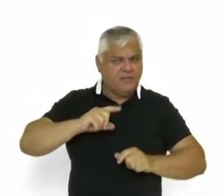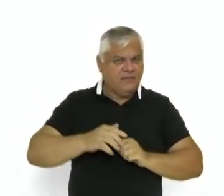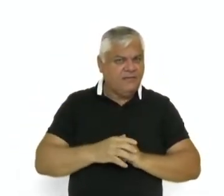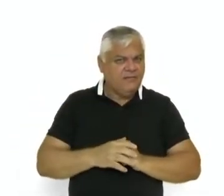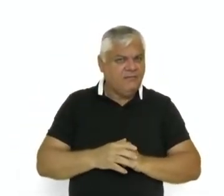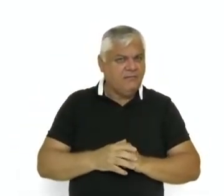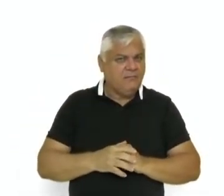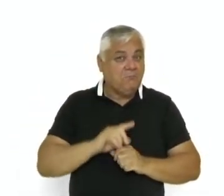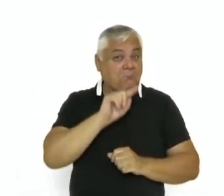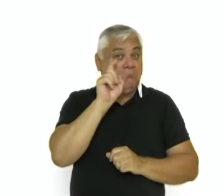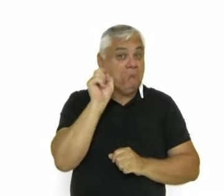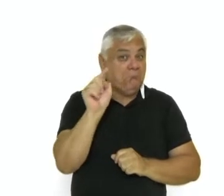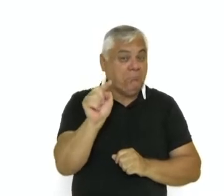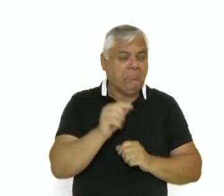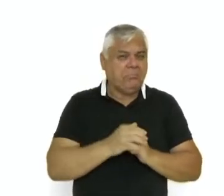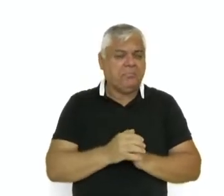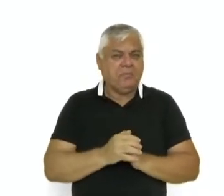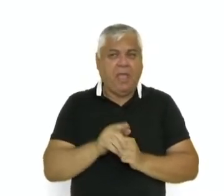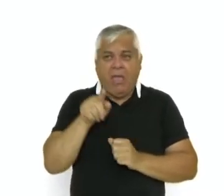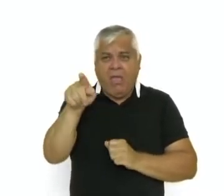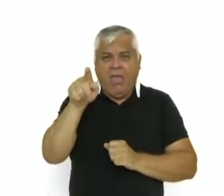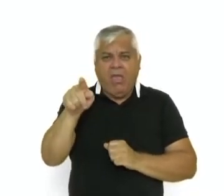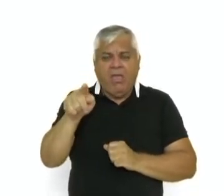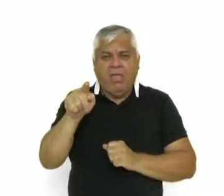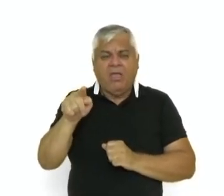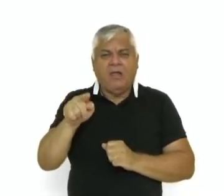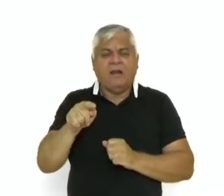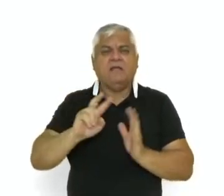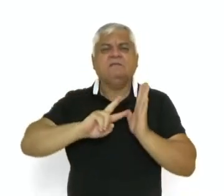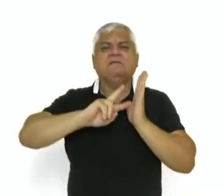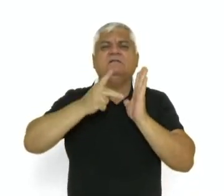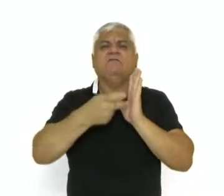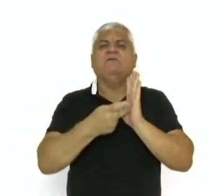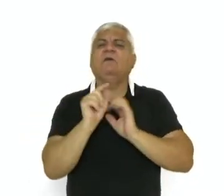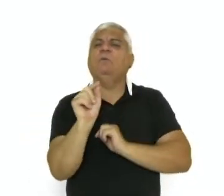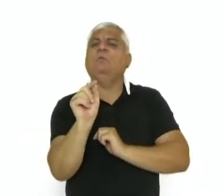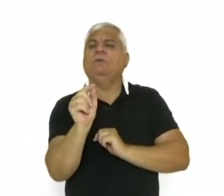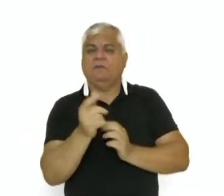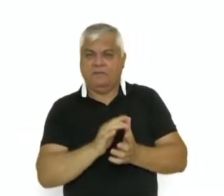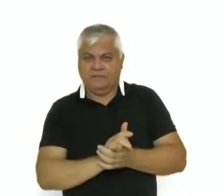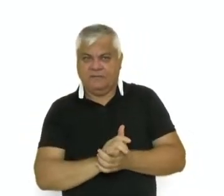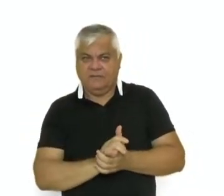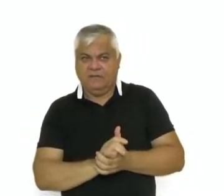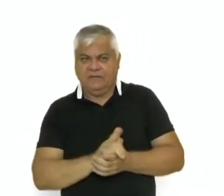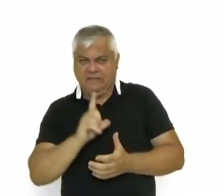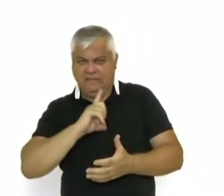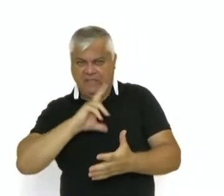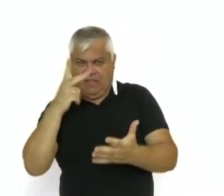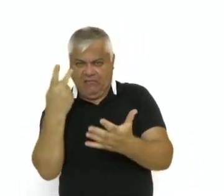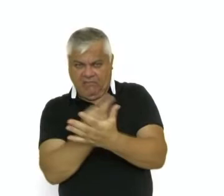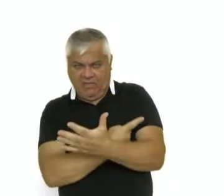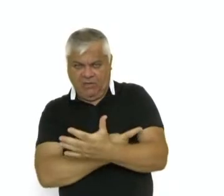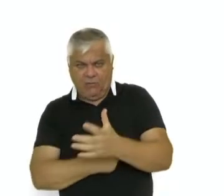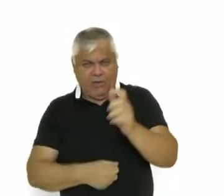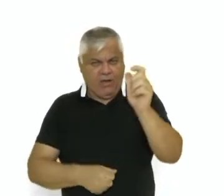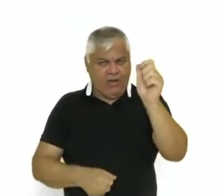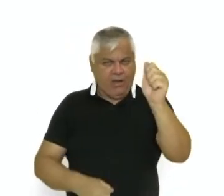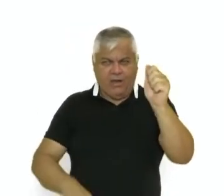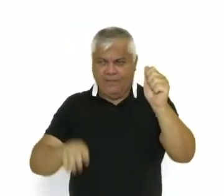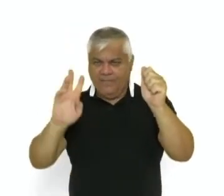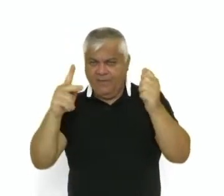B? E o que elas podem representar astronomicamente? Existe algum erro em A ou